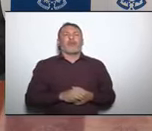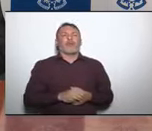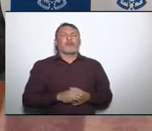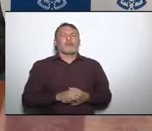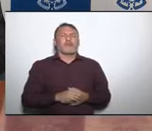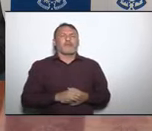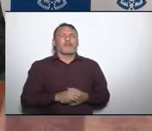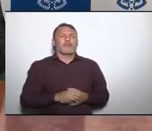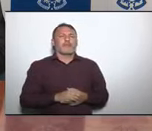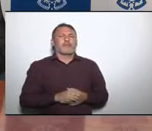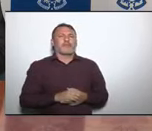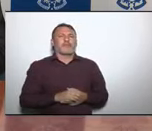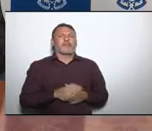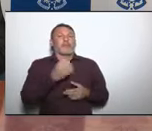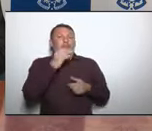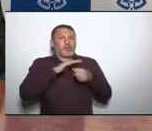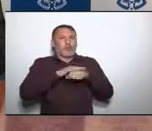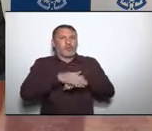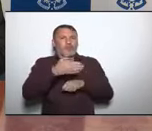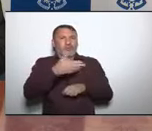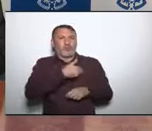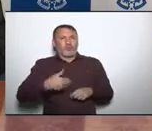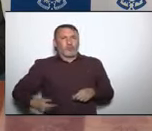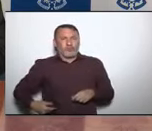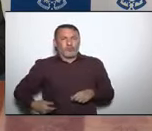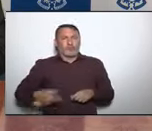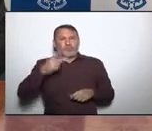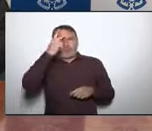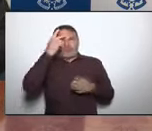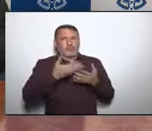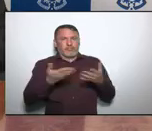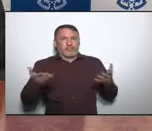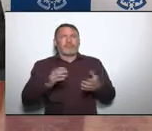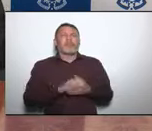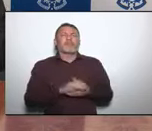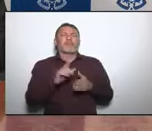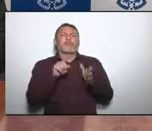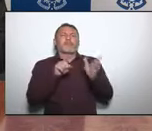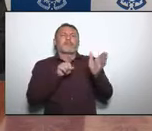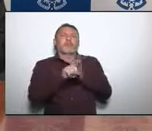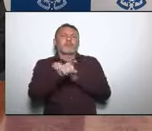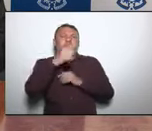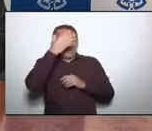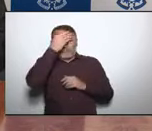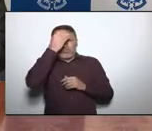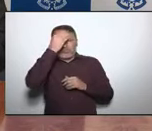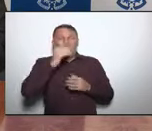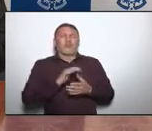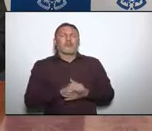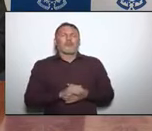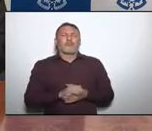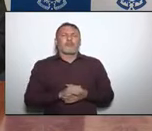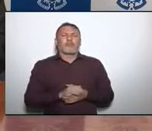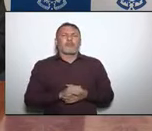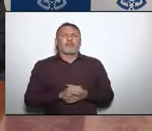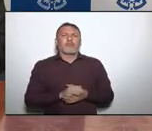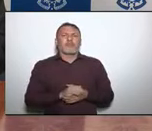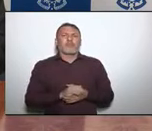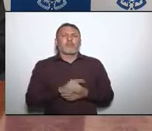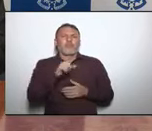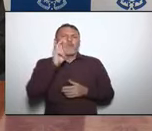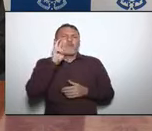Vitor Zucolotti. Boa noite, governador. Boa noite a todos. Boa noite. Governador, a gente viu, né, a classificação aí por